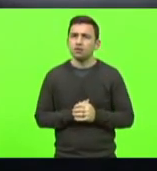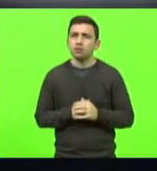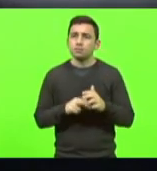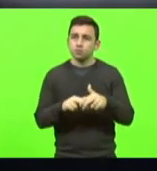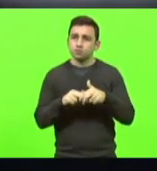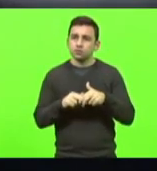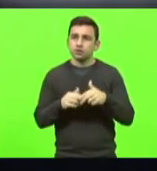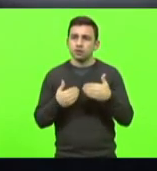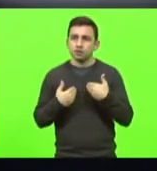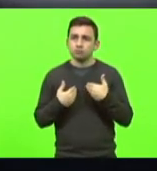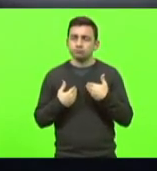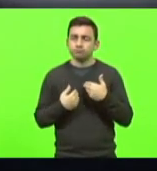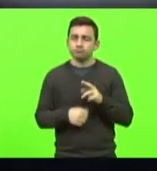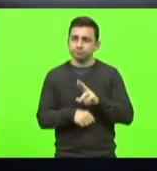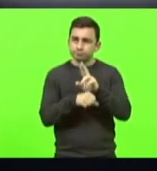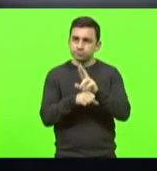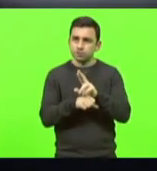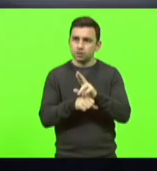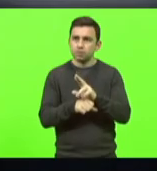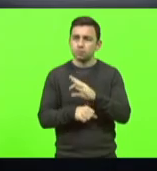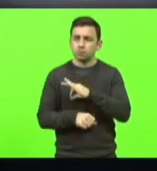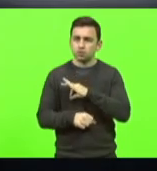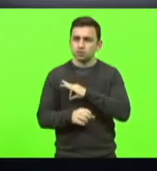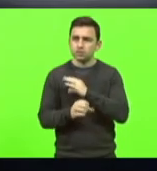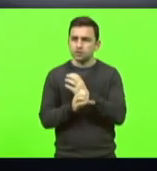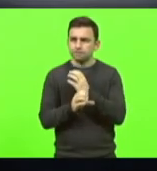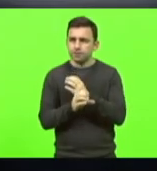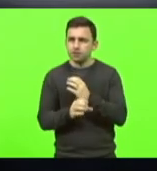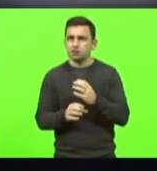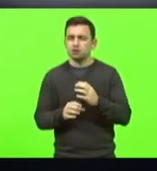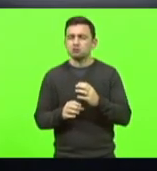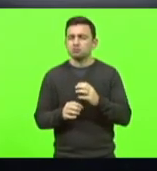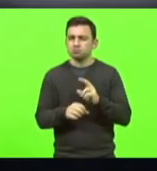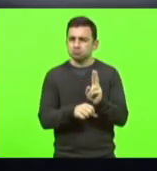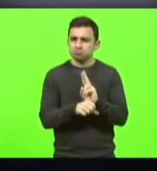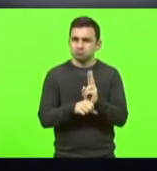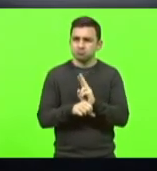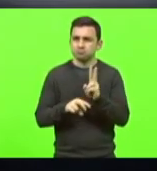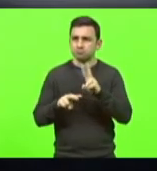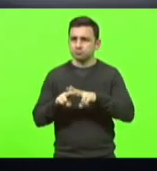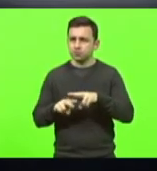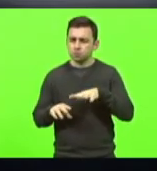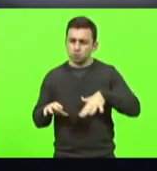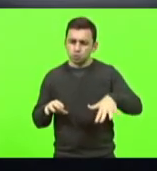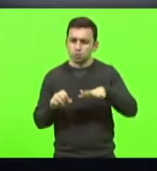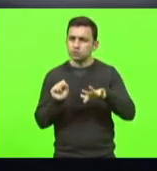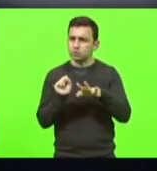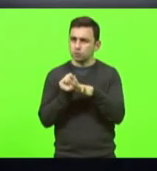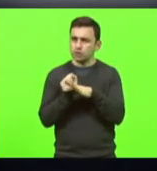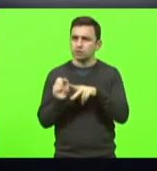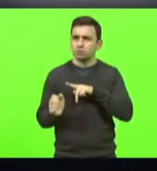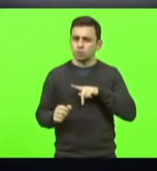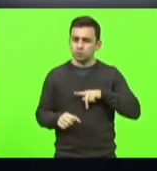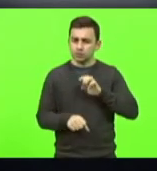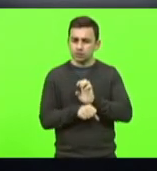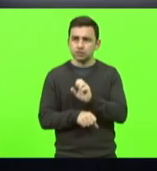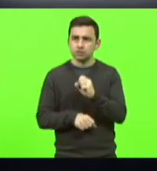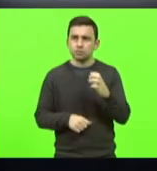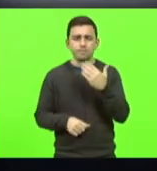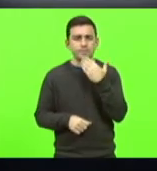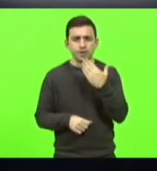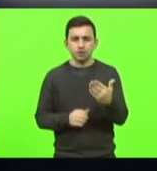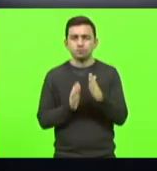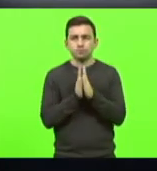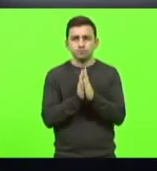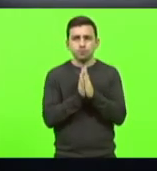isso e nome da Polícia Civil de Santa Catarina os agentes penitenciários e todos aqueles que fazem segurança pública no estado nós pedimos o